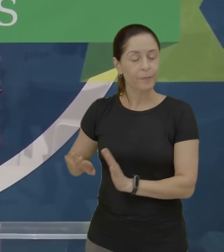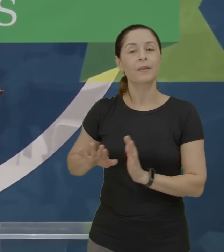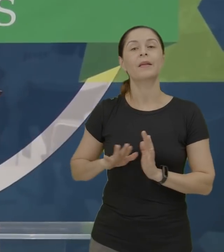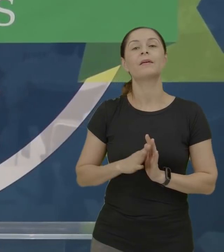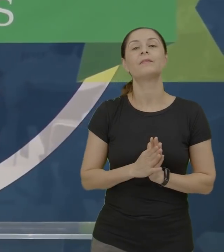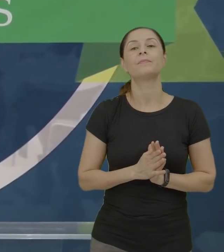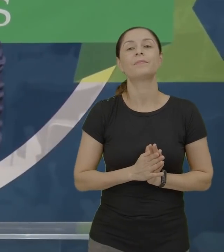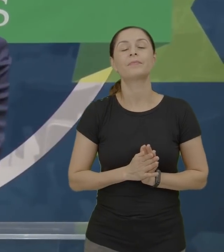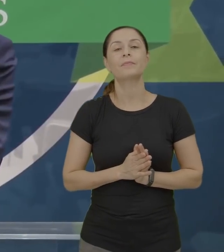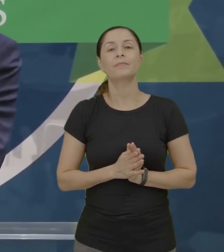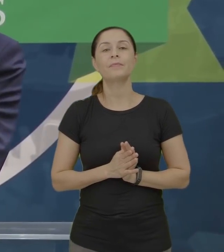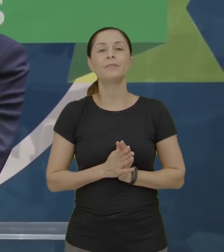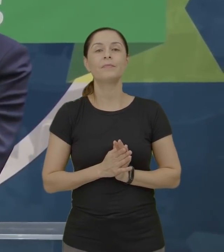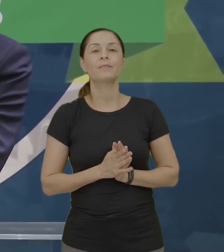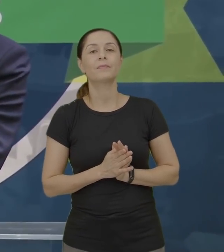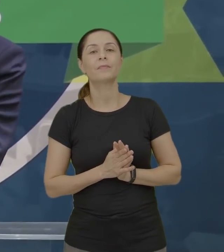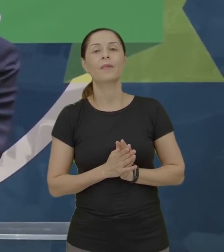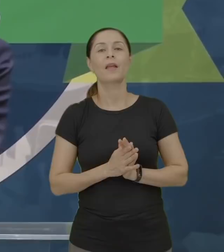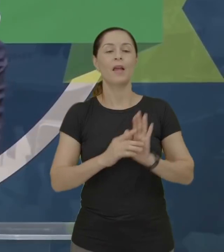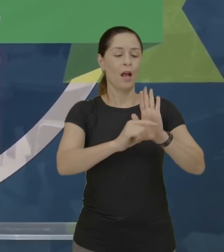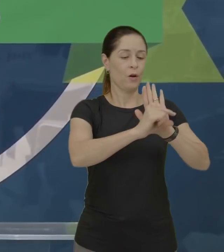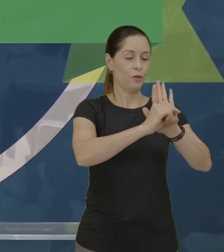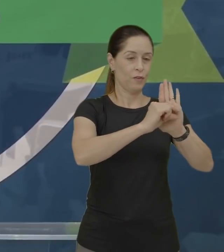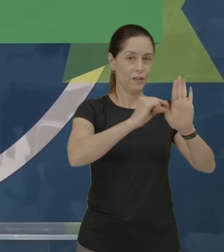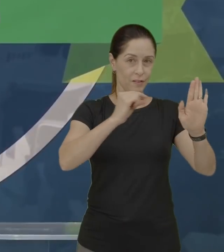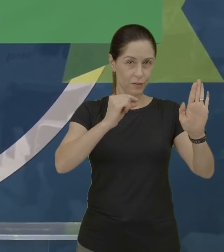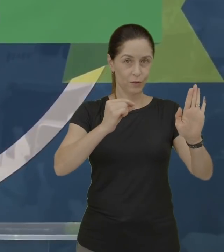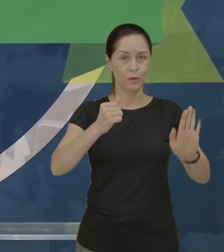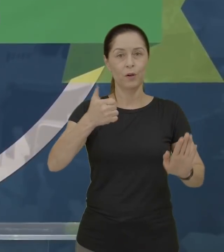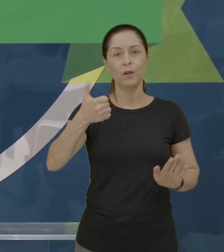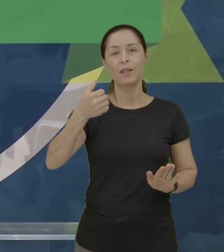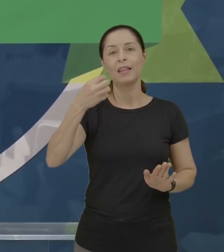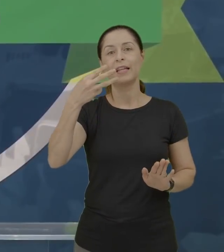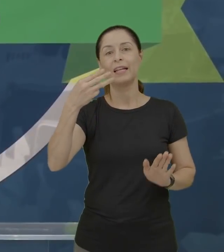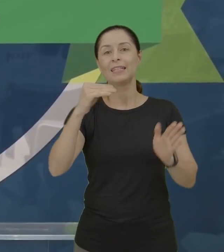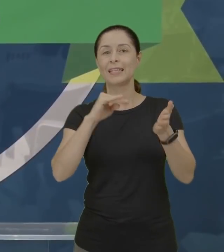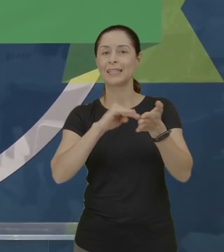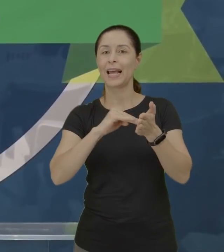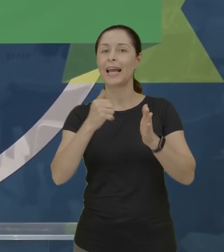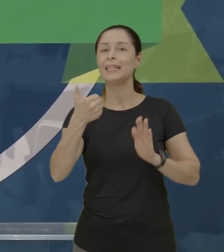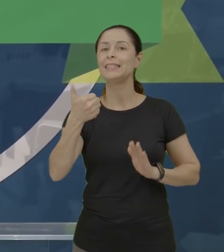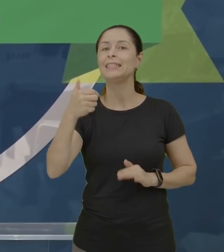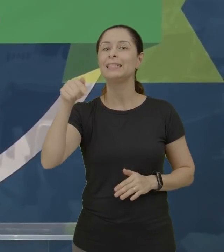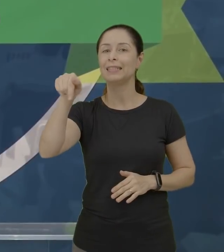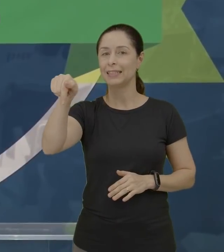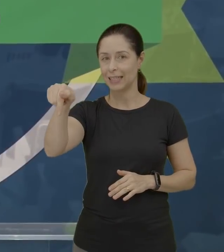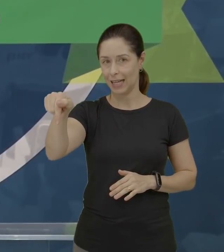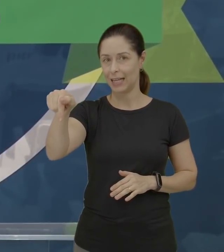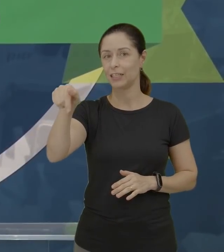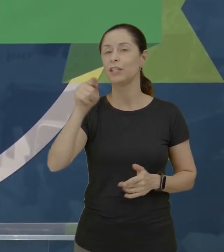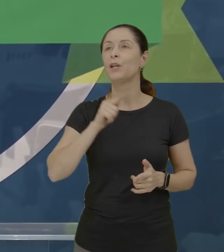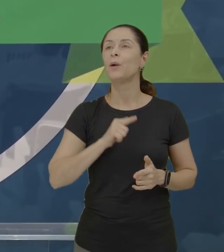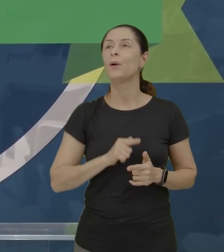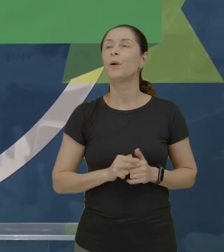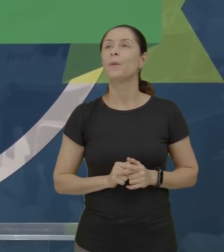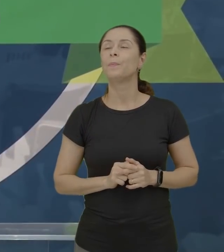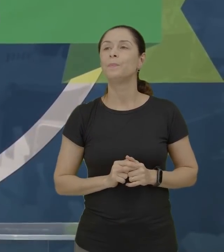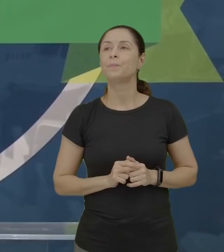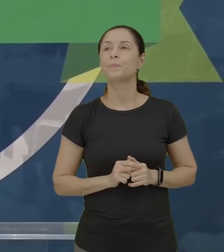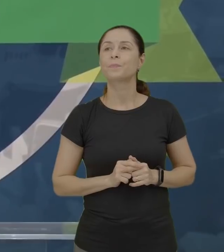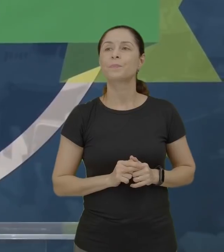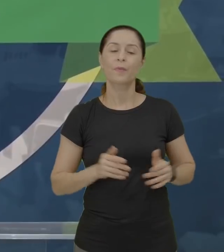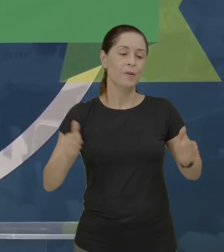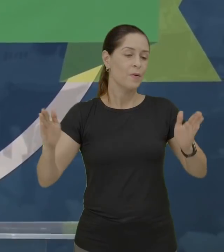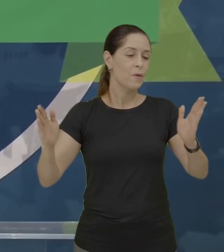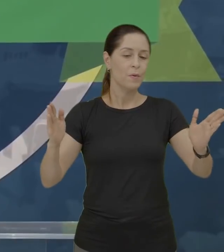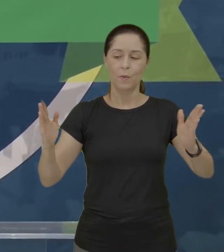considerar juntos os versos 13 a 17, porque no 13 a 17, o